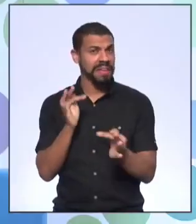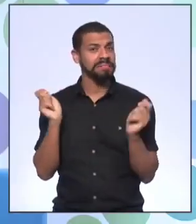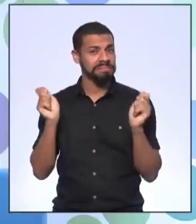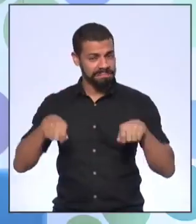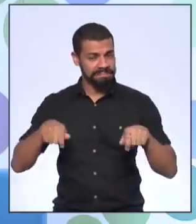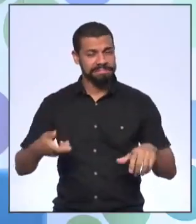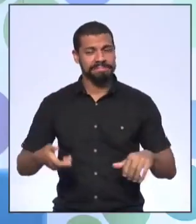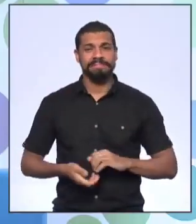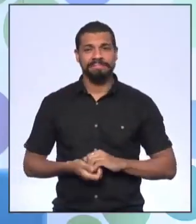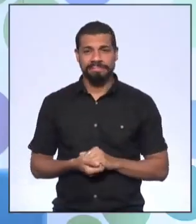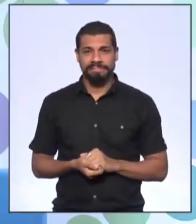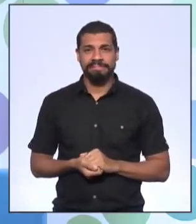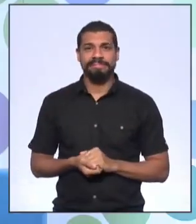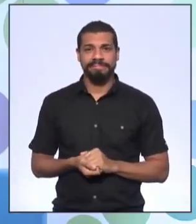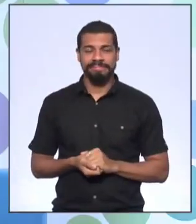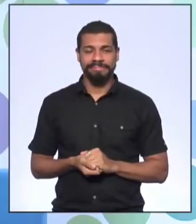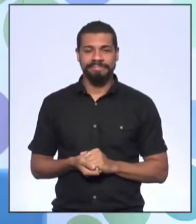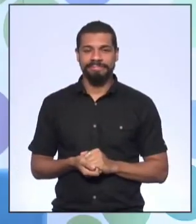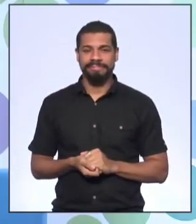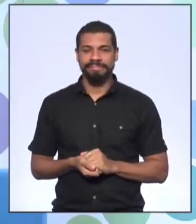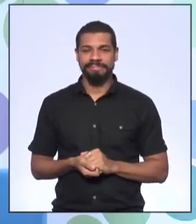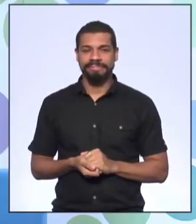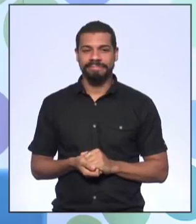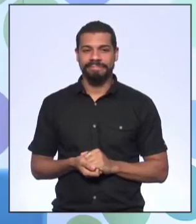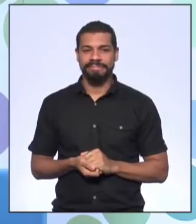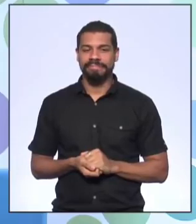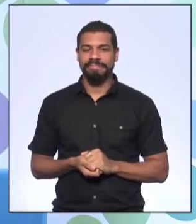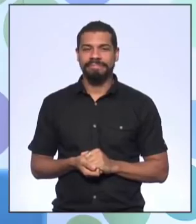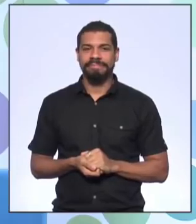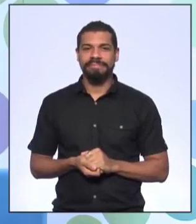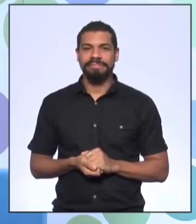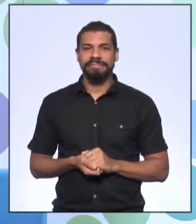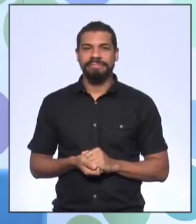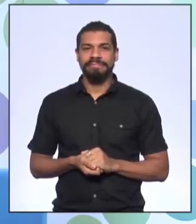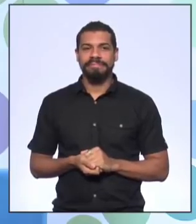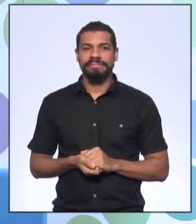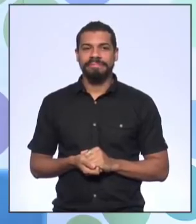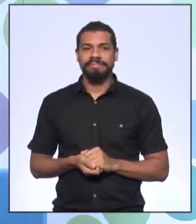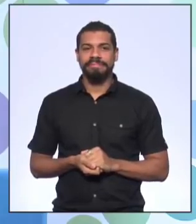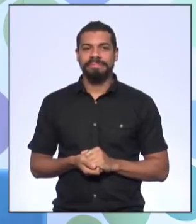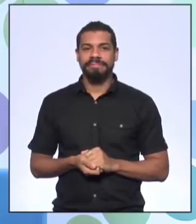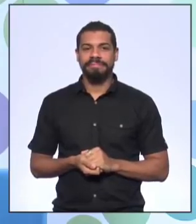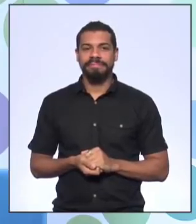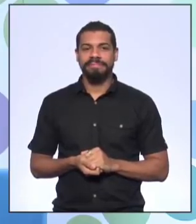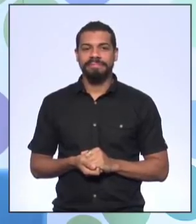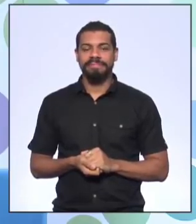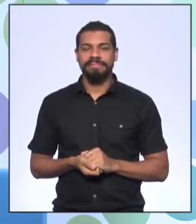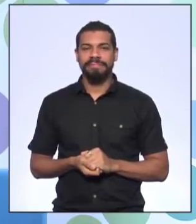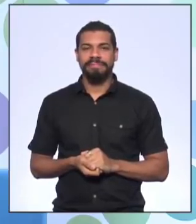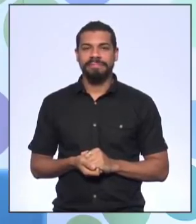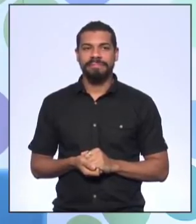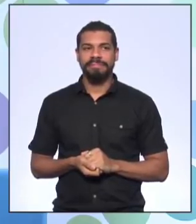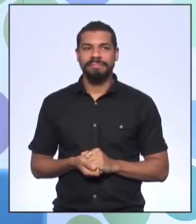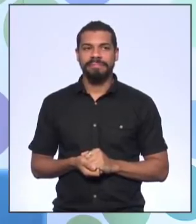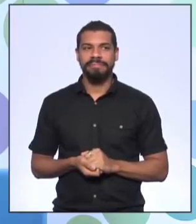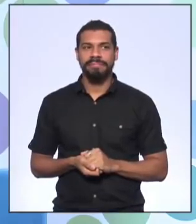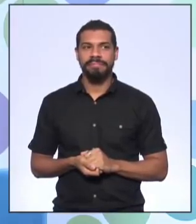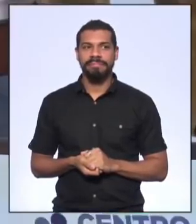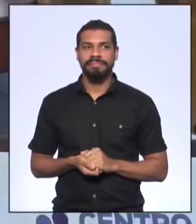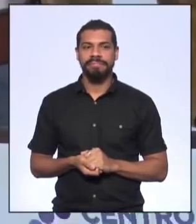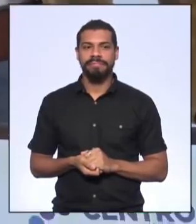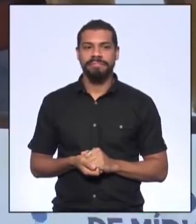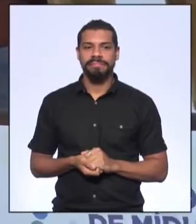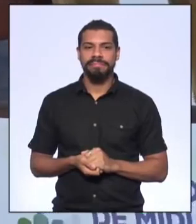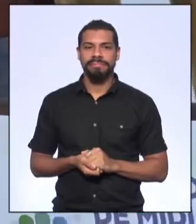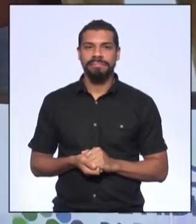aconteceu aqui? Deixa eu voltar aqui de novo. Aqui, isso. Vamos lá. E aí, ó, conforme